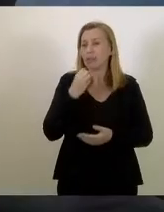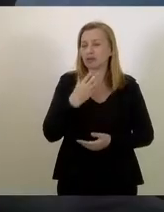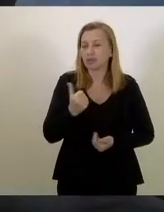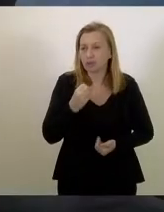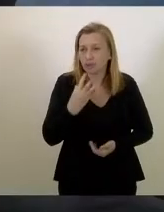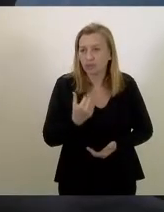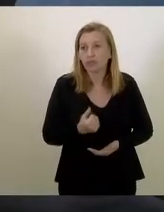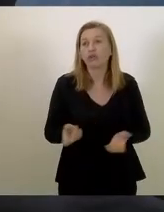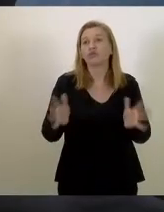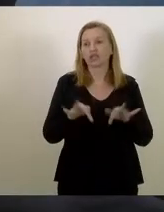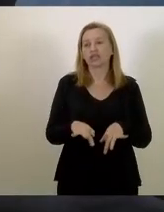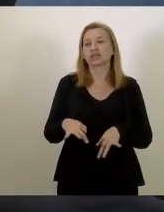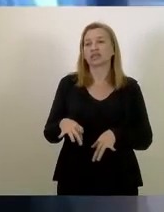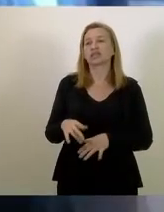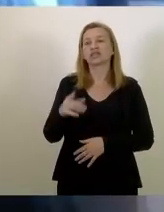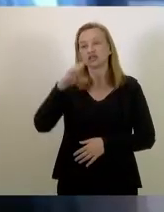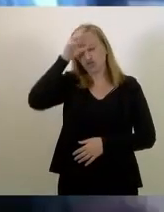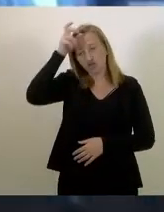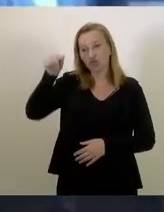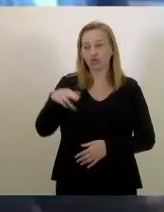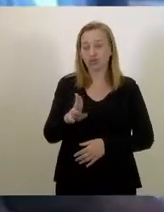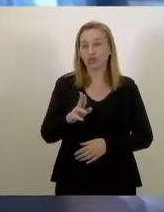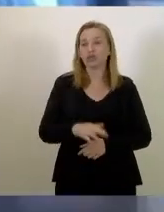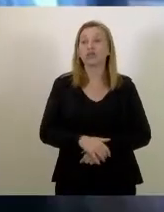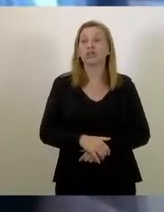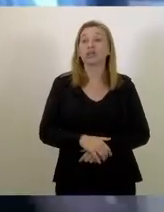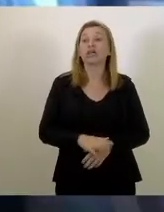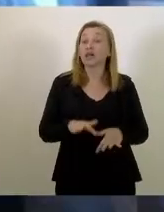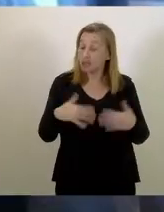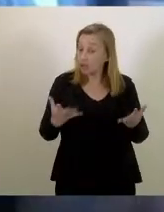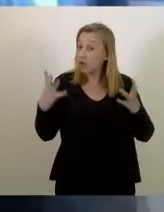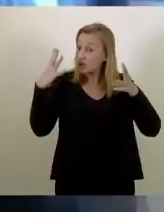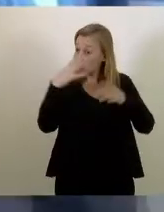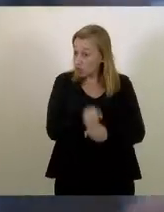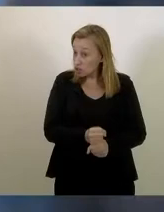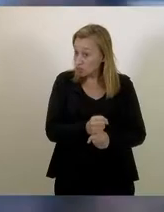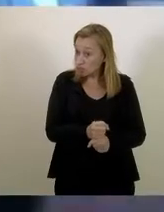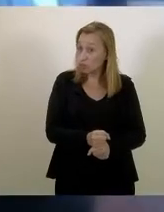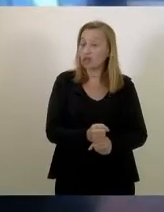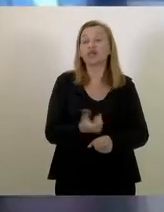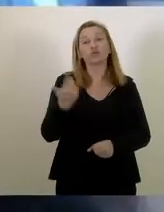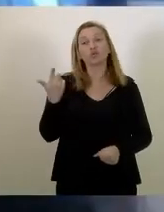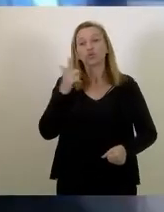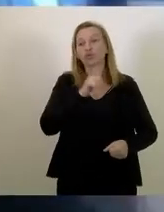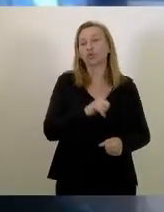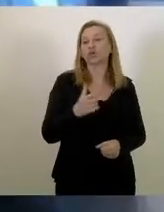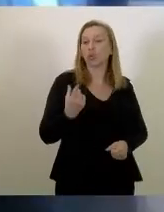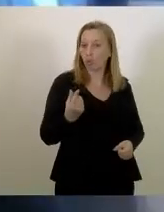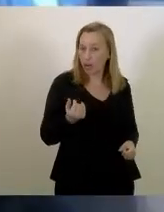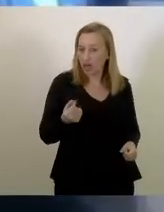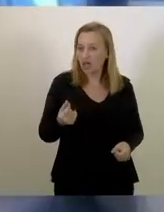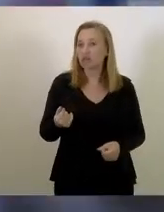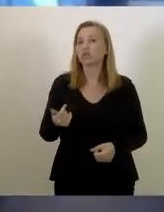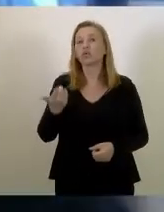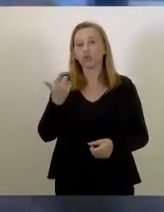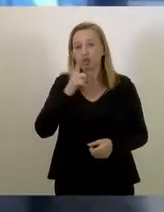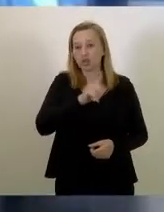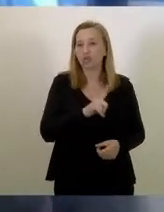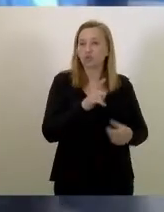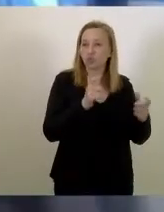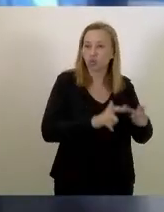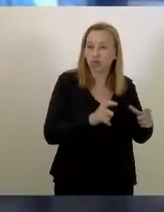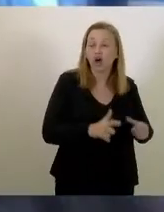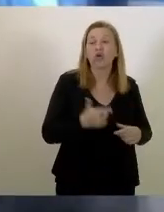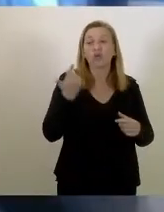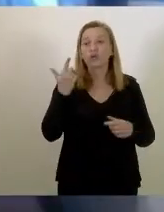vou concluir te ajudo eu vou concluir então resumindo a gente conseguiu o preço conseguimos galões conseguimos